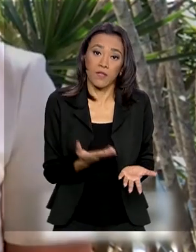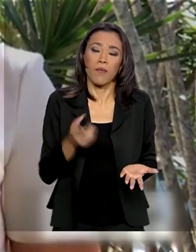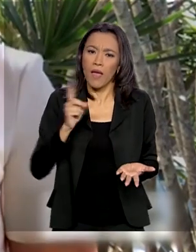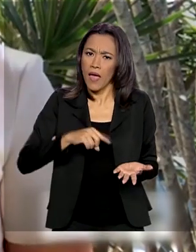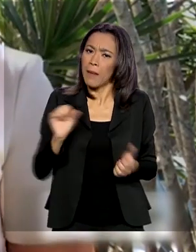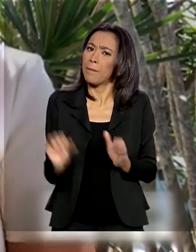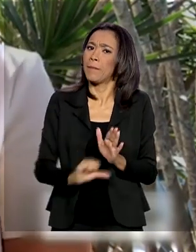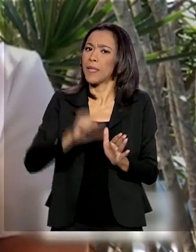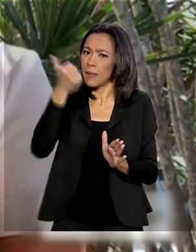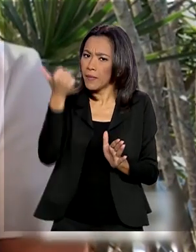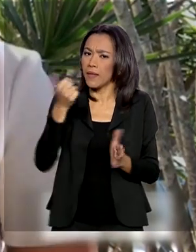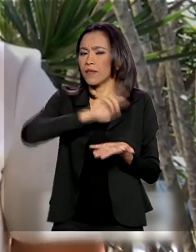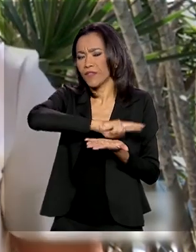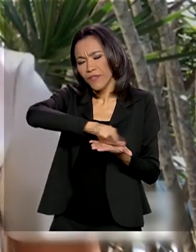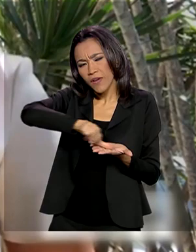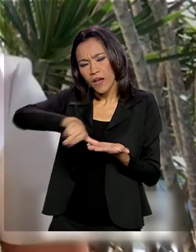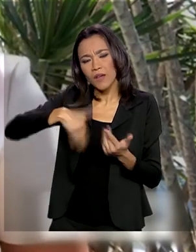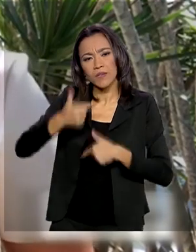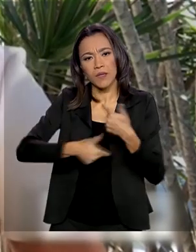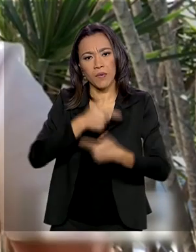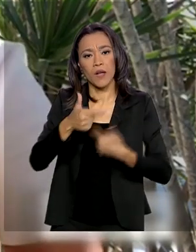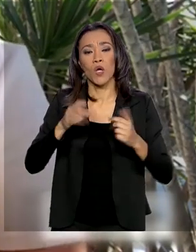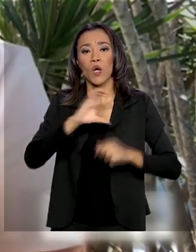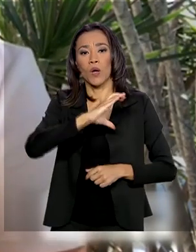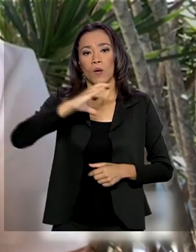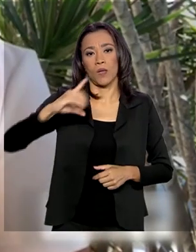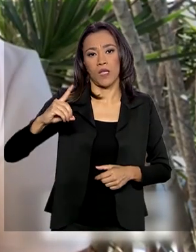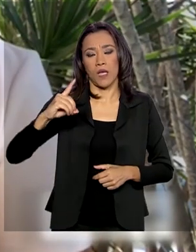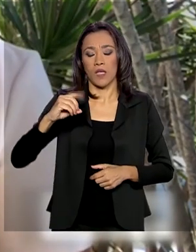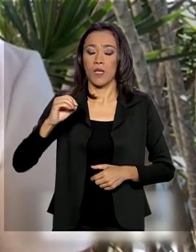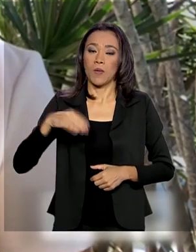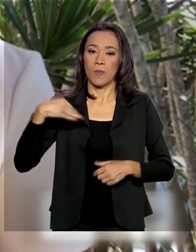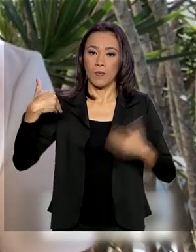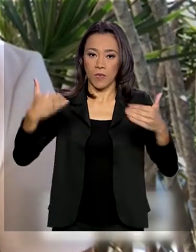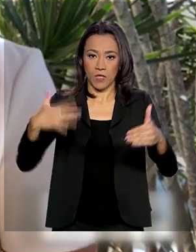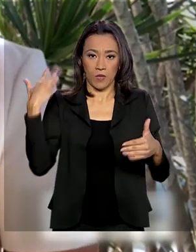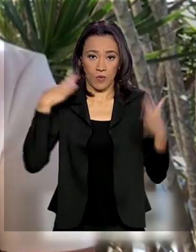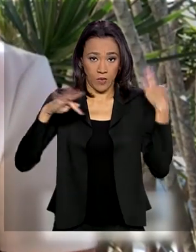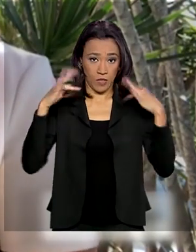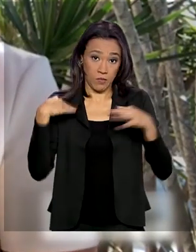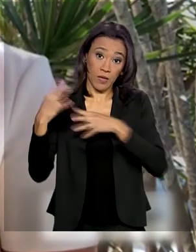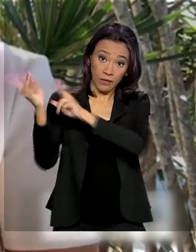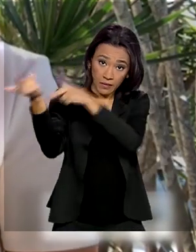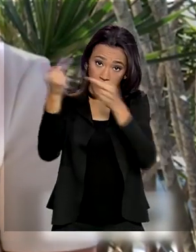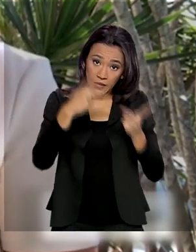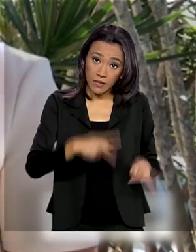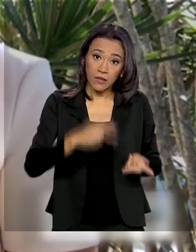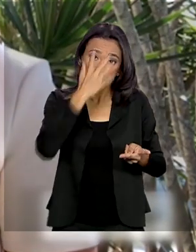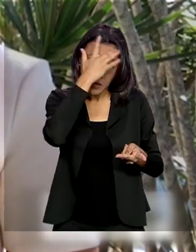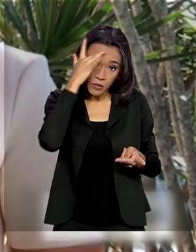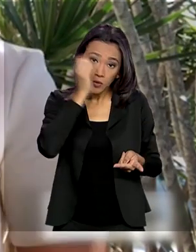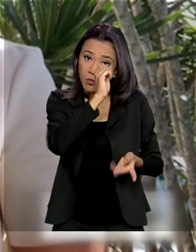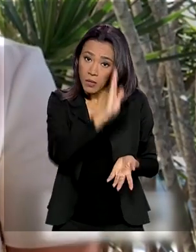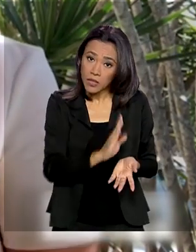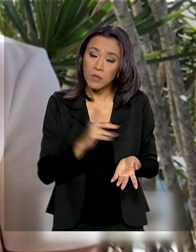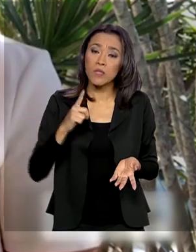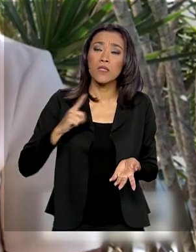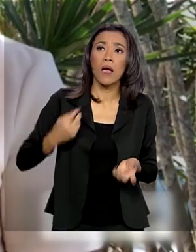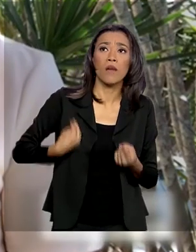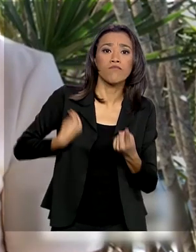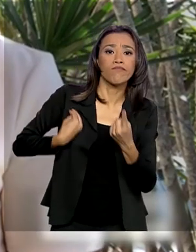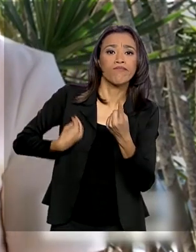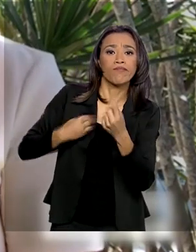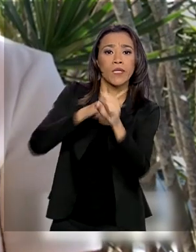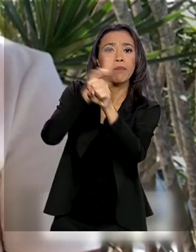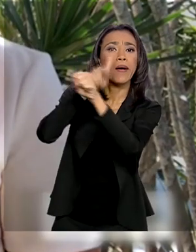coordenadas pelo Ministério do Turismo para repatriar brasileiros que estão em outros países durante a